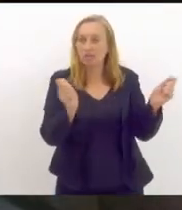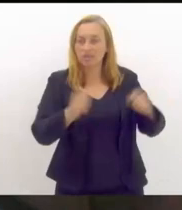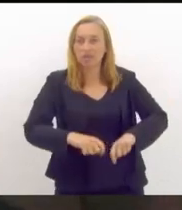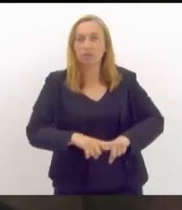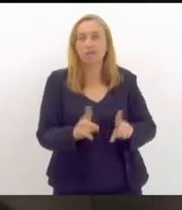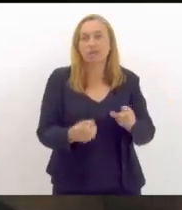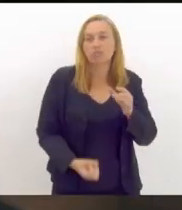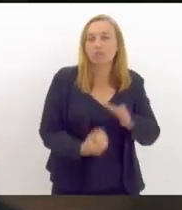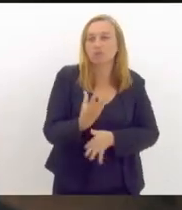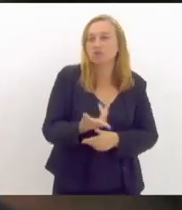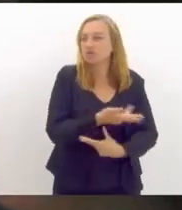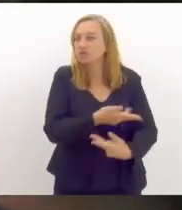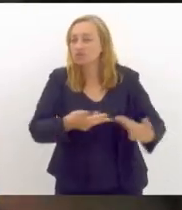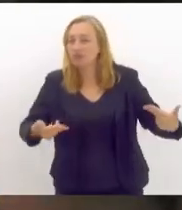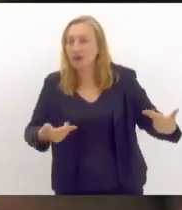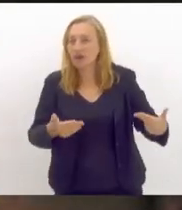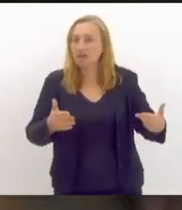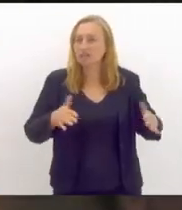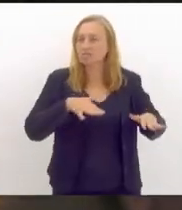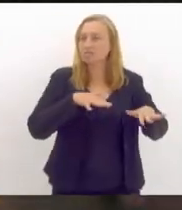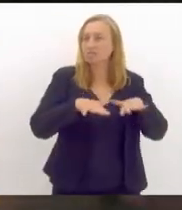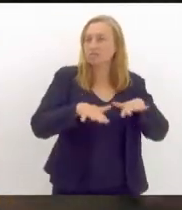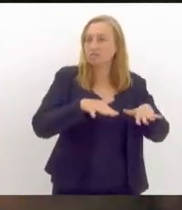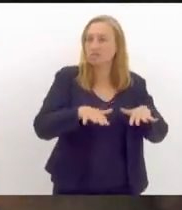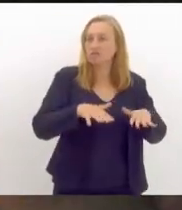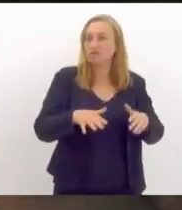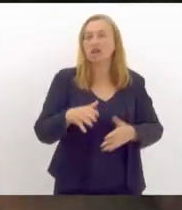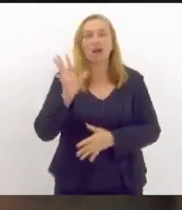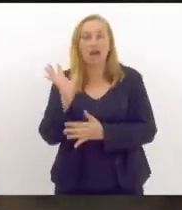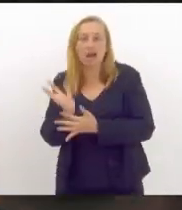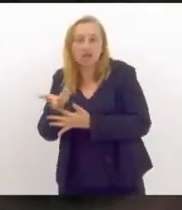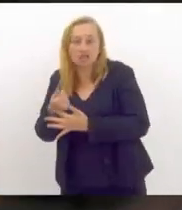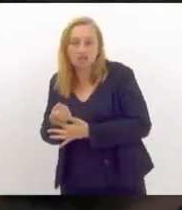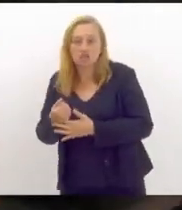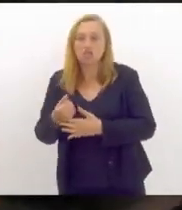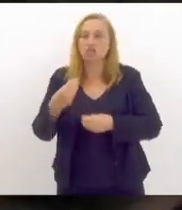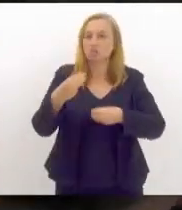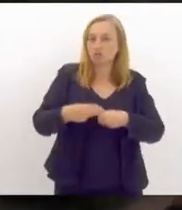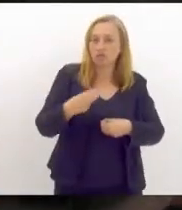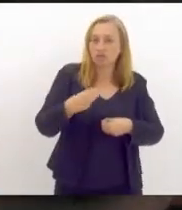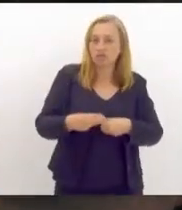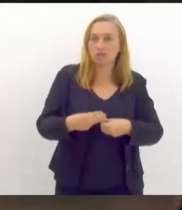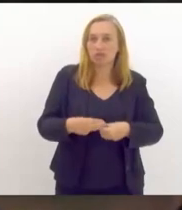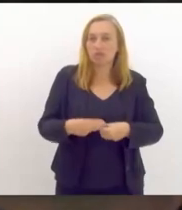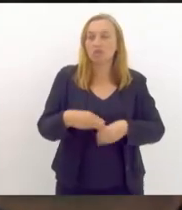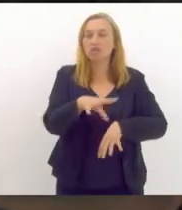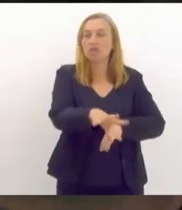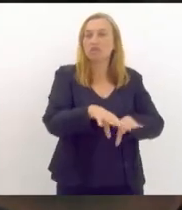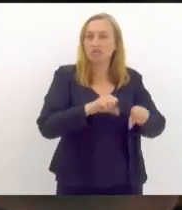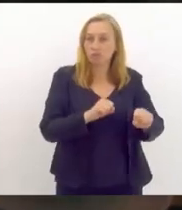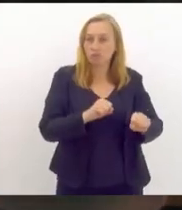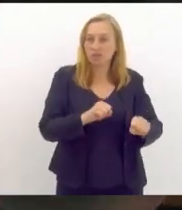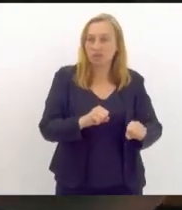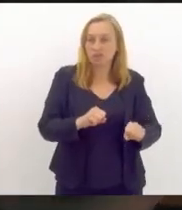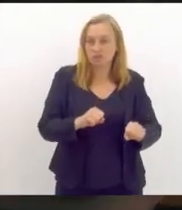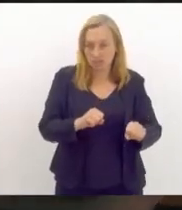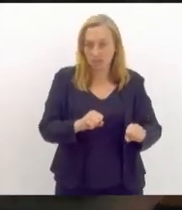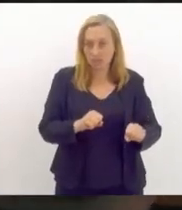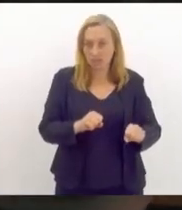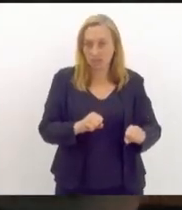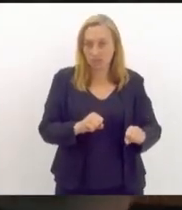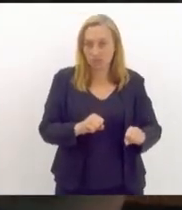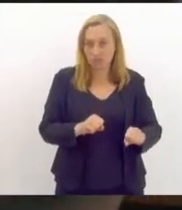produção de várias manifestações artísticas no município isso é formação intelectual e